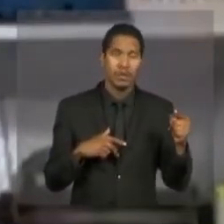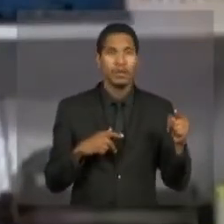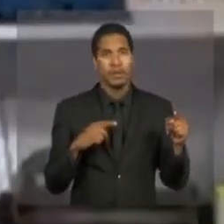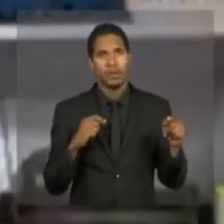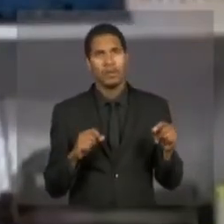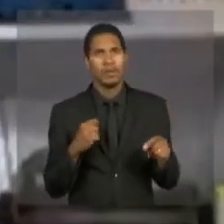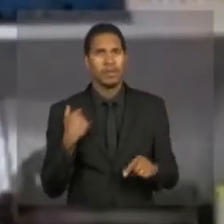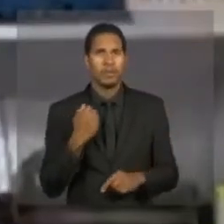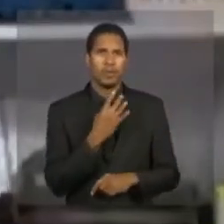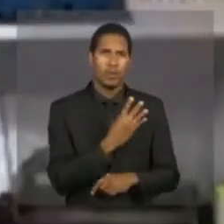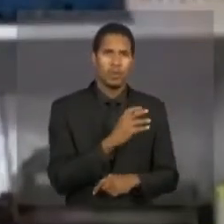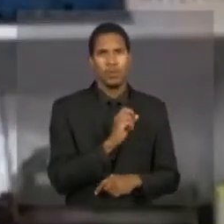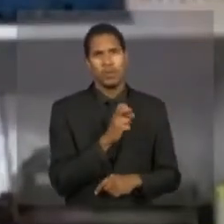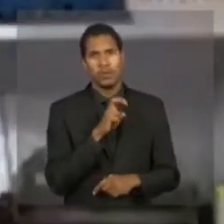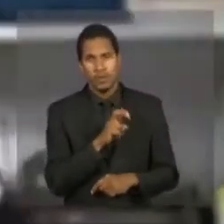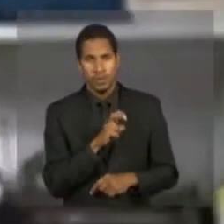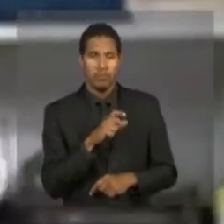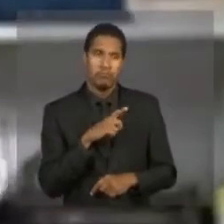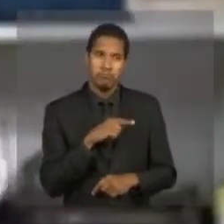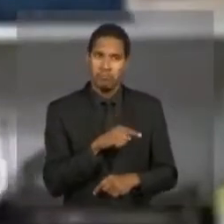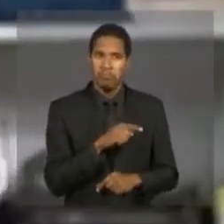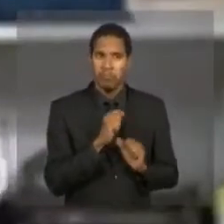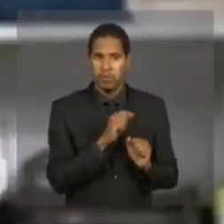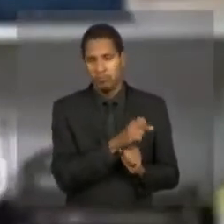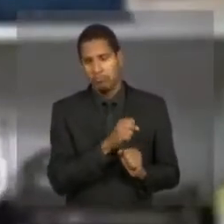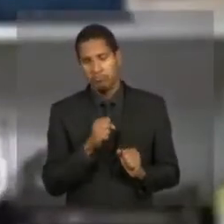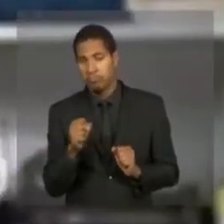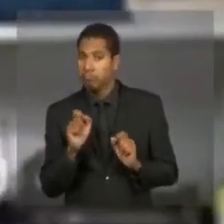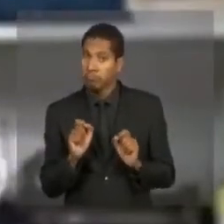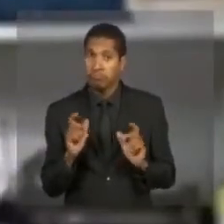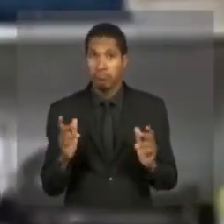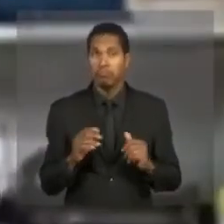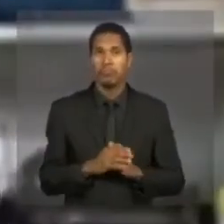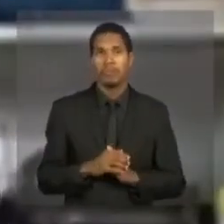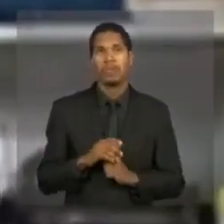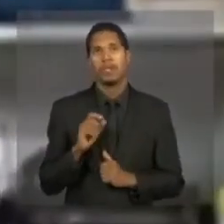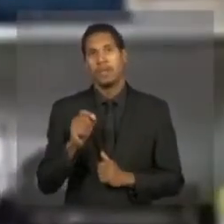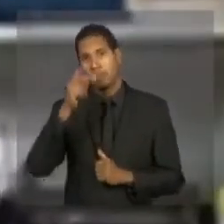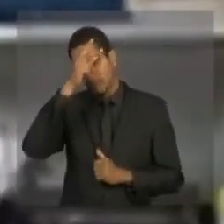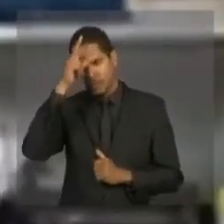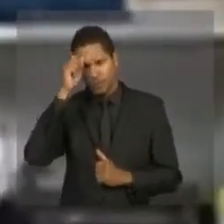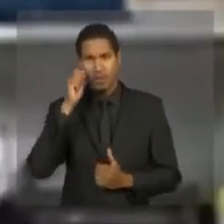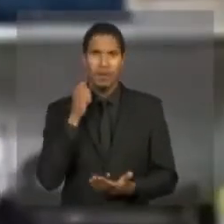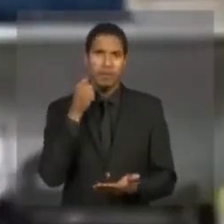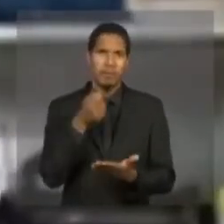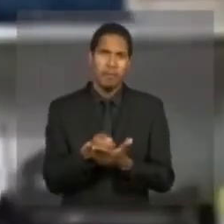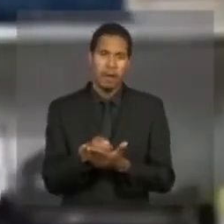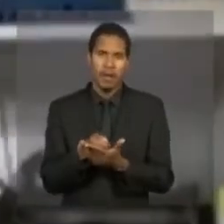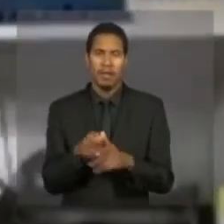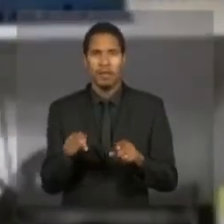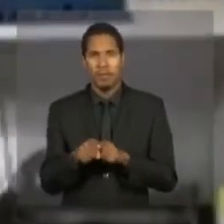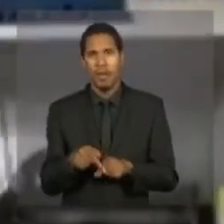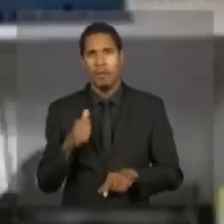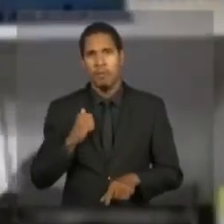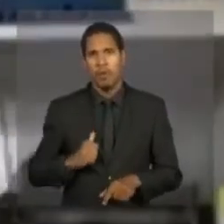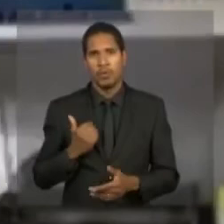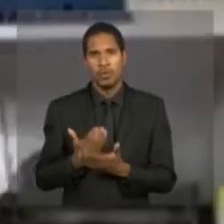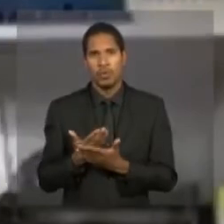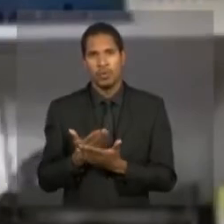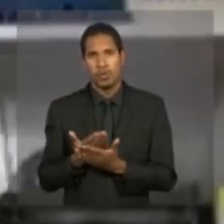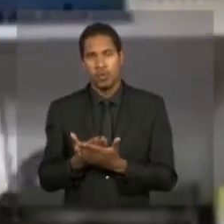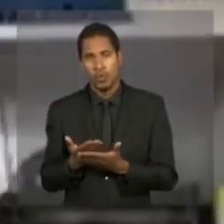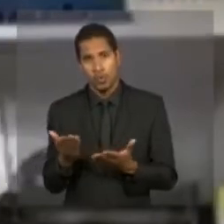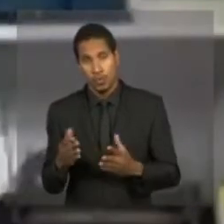4 e 5 anos, e nesse caso seria a prefeitura quem pagaria a matrícula, a mensalidade nessas